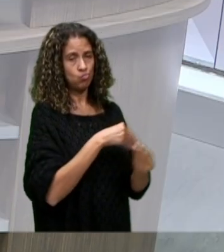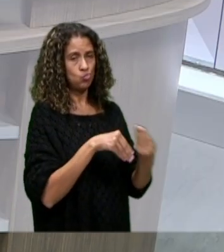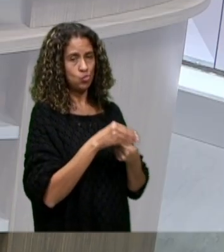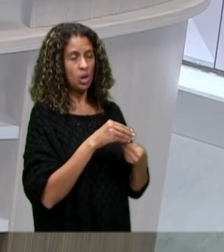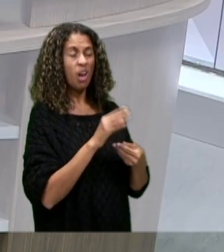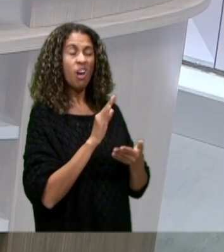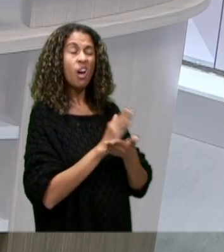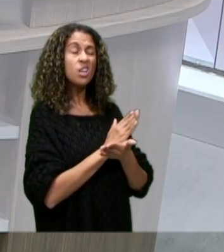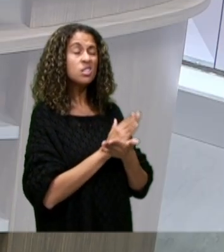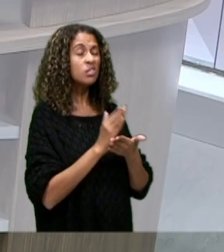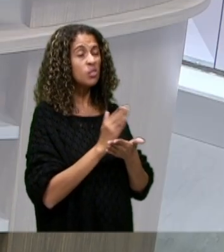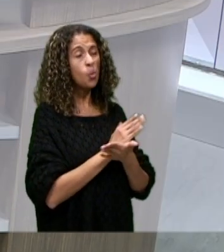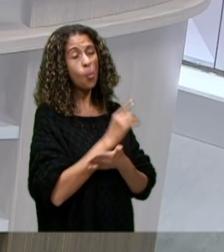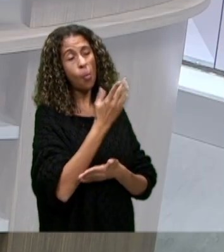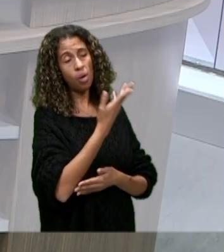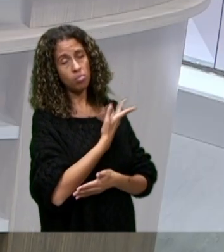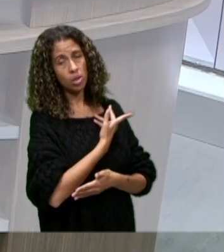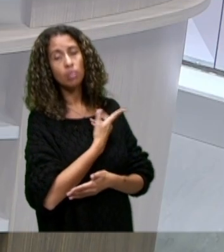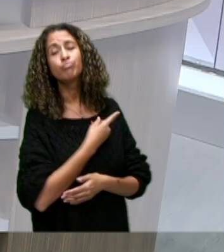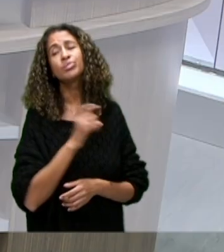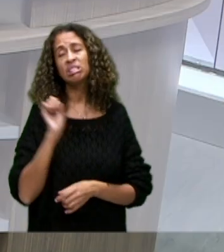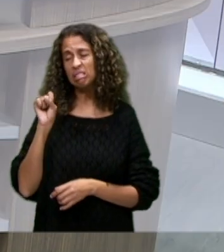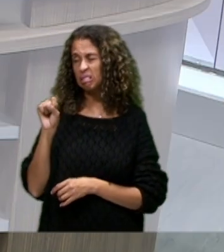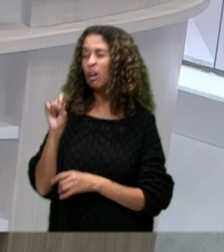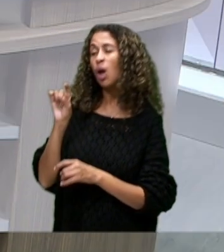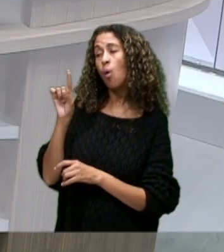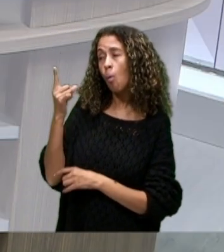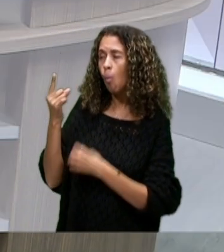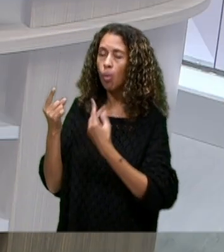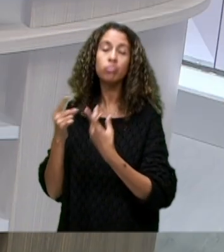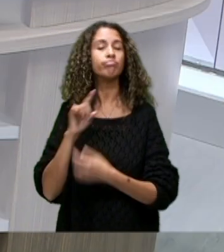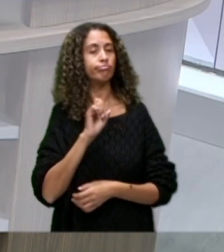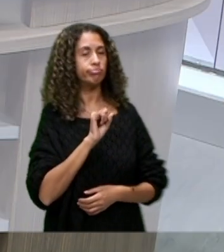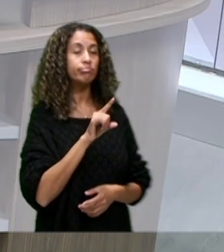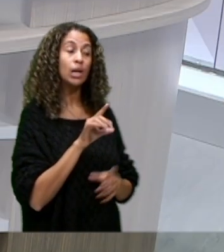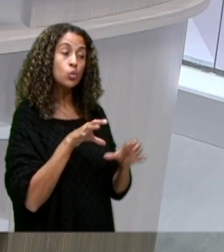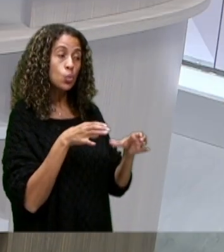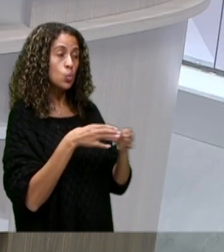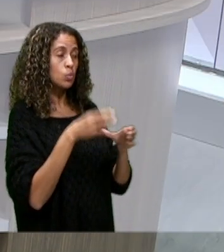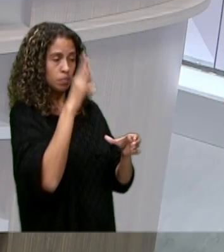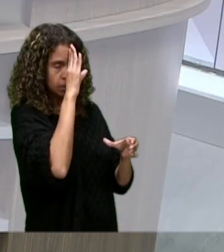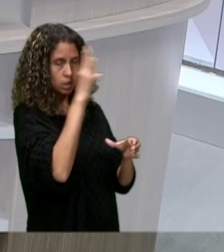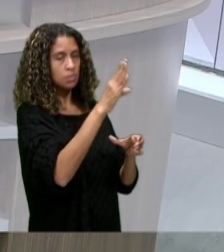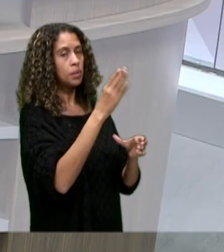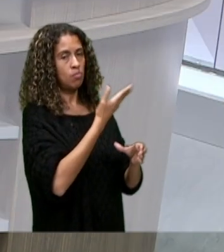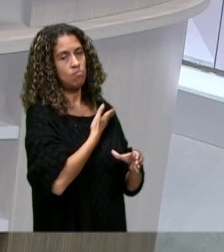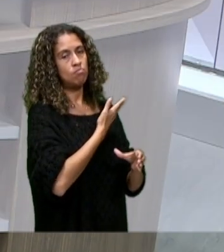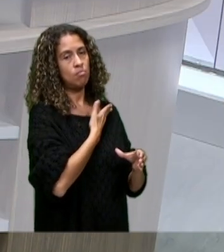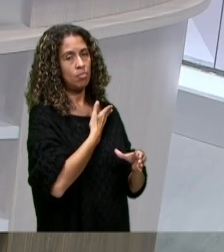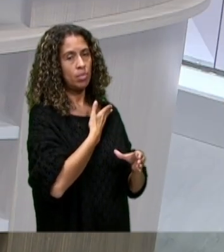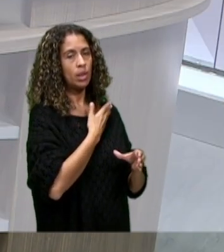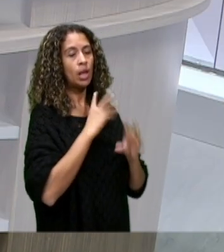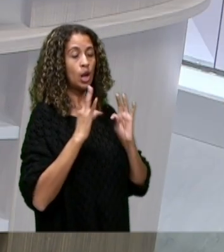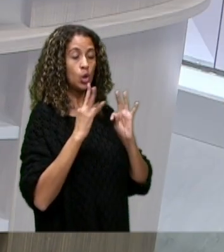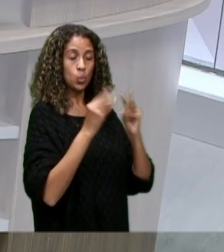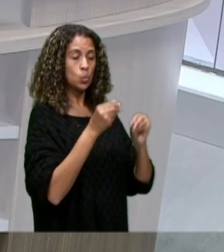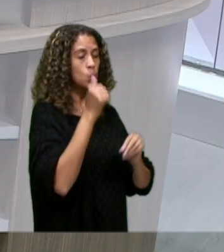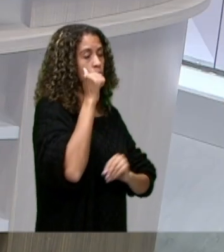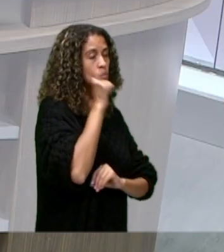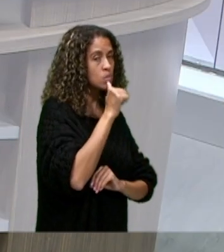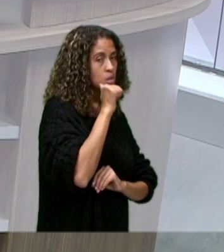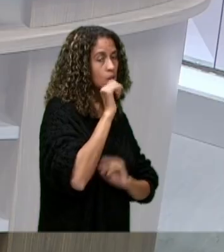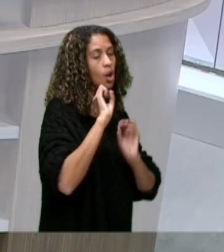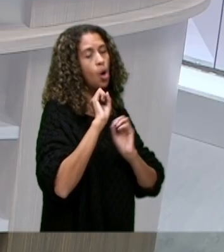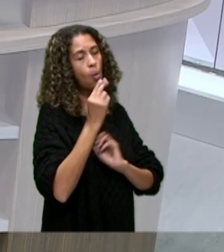existia um ou outro, às vezes... Sim, né? Um ou outro tinha. Mas os grupos essenciais, assim, de amizade, ou eram de meninas ou